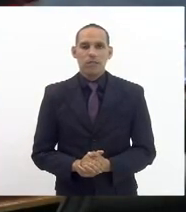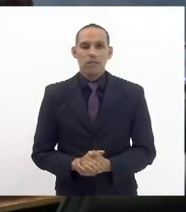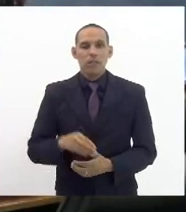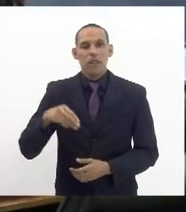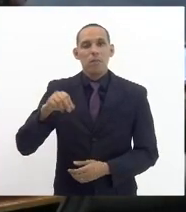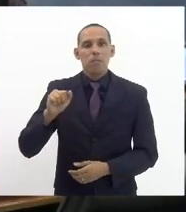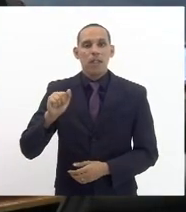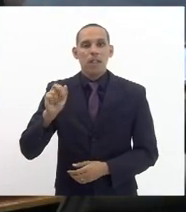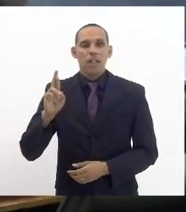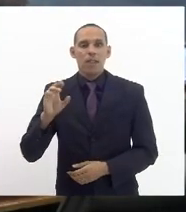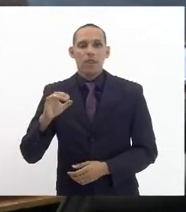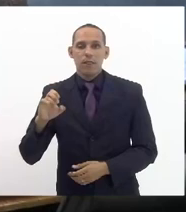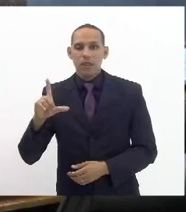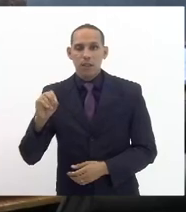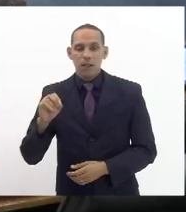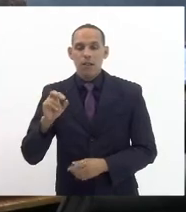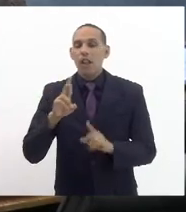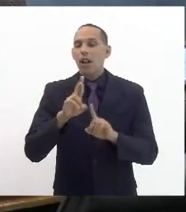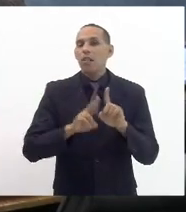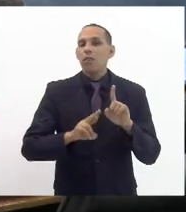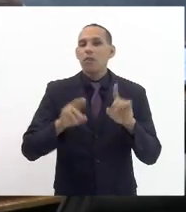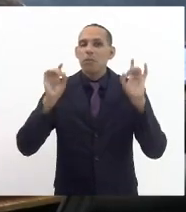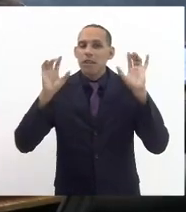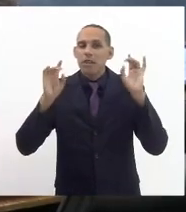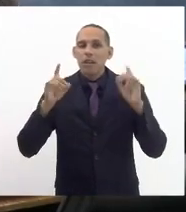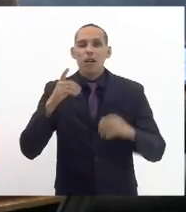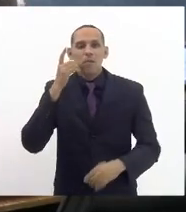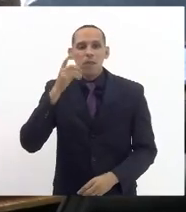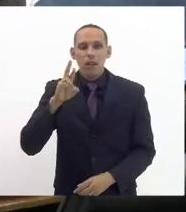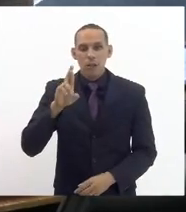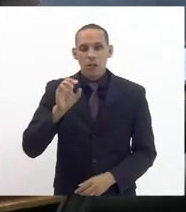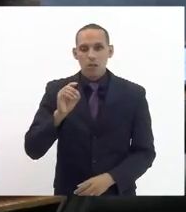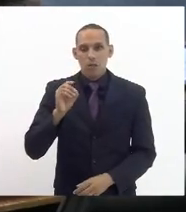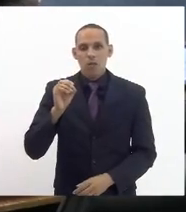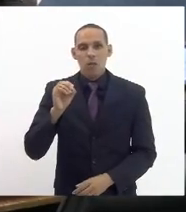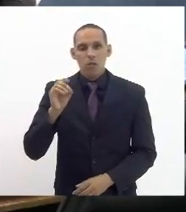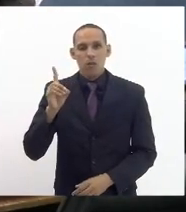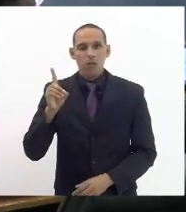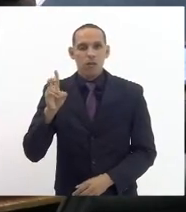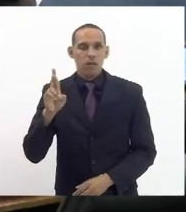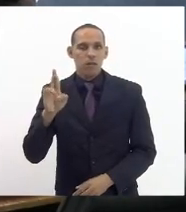Marcelo Cabeleireiro, presidência designa relator especial, deputado Rodrigo Amorim, Pessoa com Deficiência.